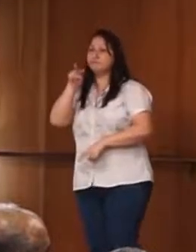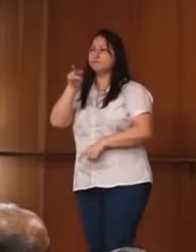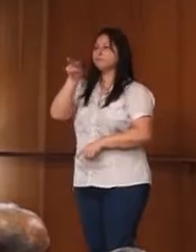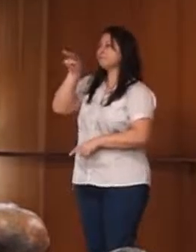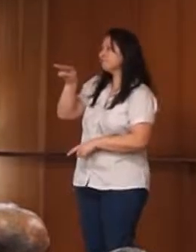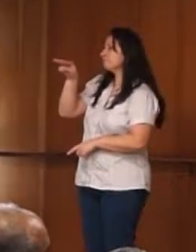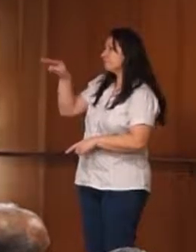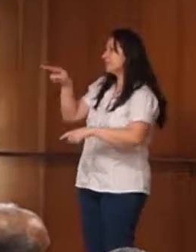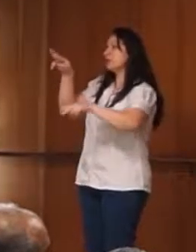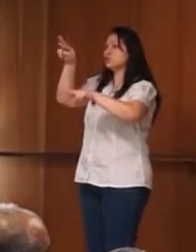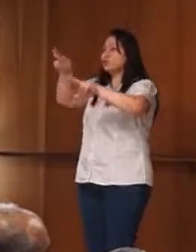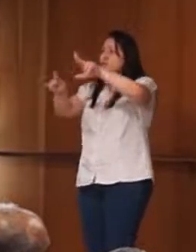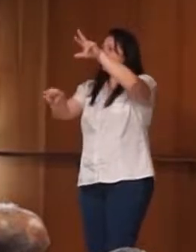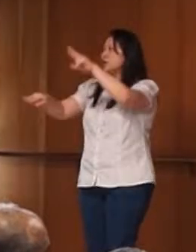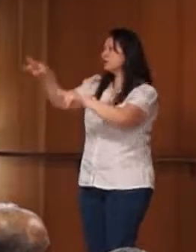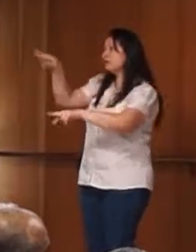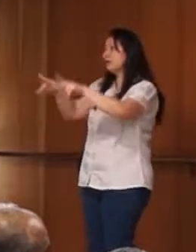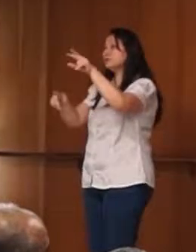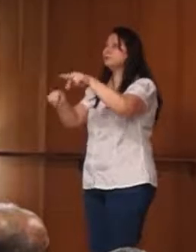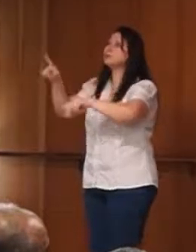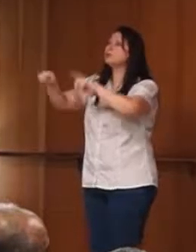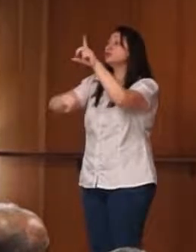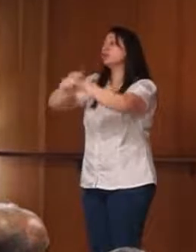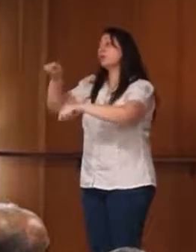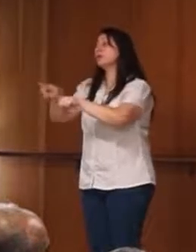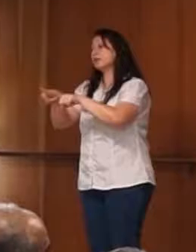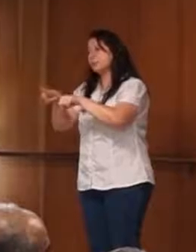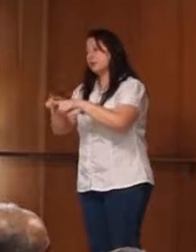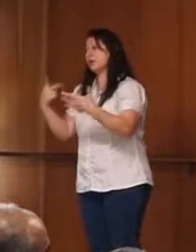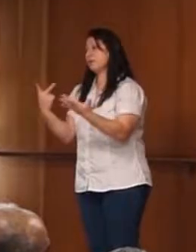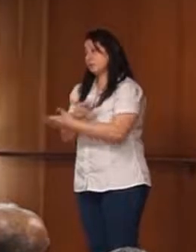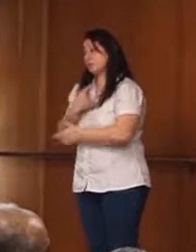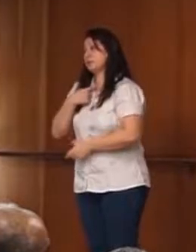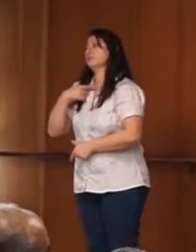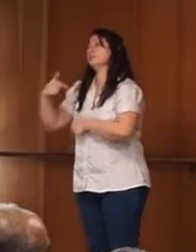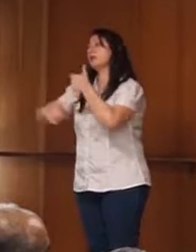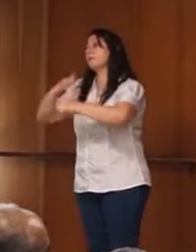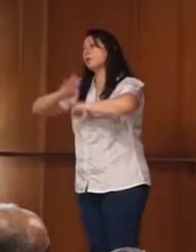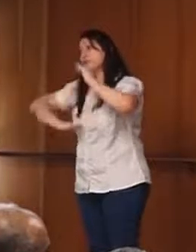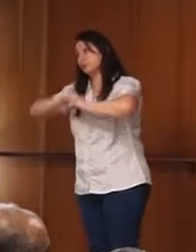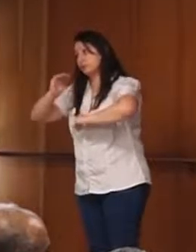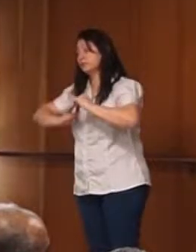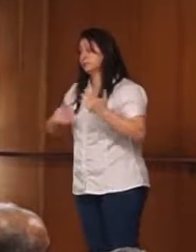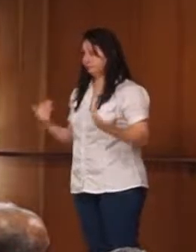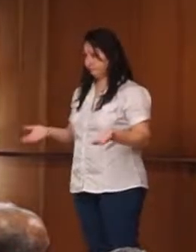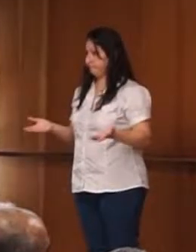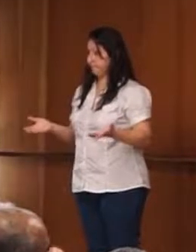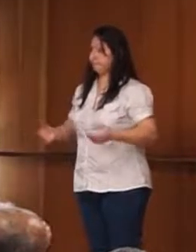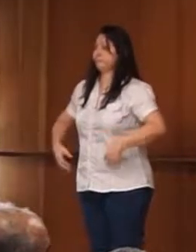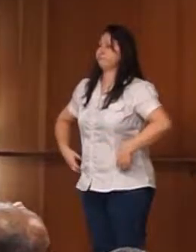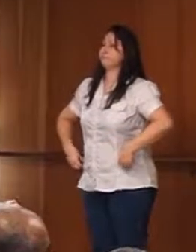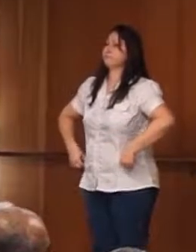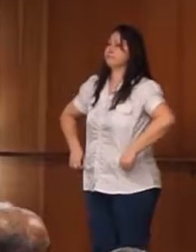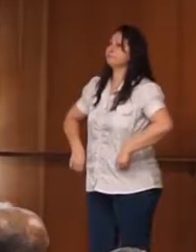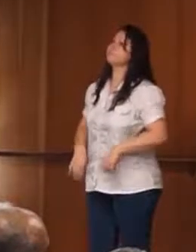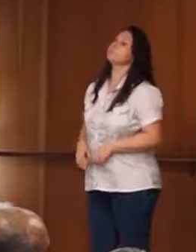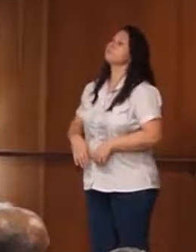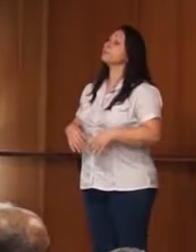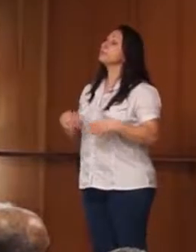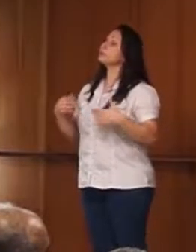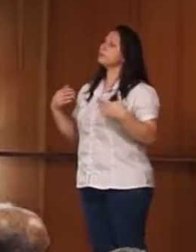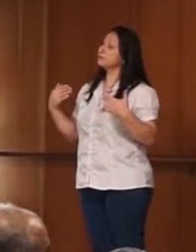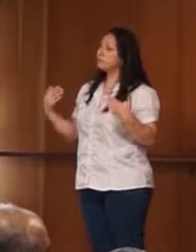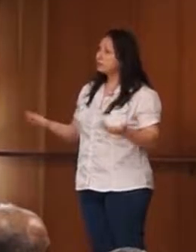coloquem diferenciadamente nas suas profissões e nos seus... Então, eu acho que essa medida é uma medida